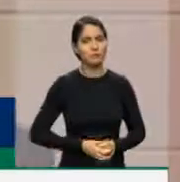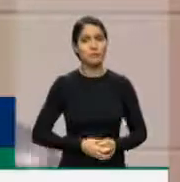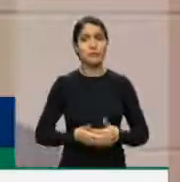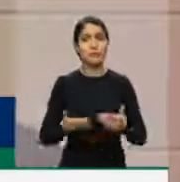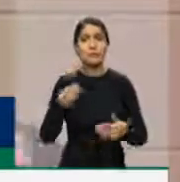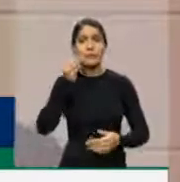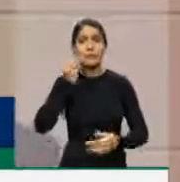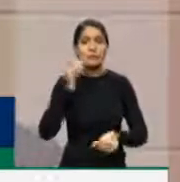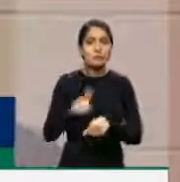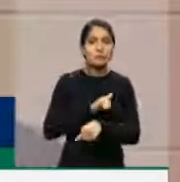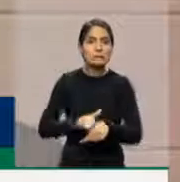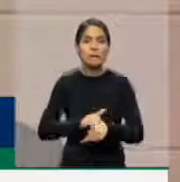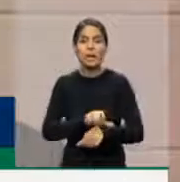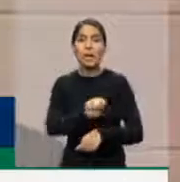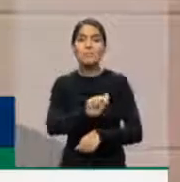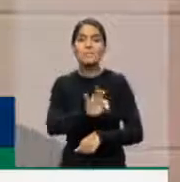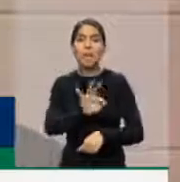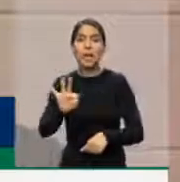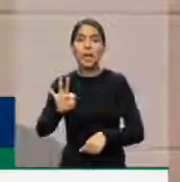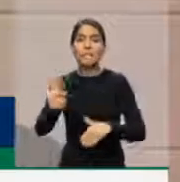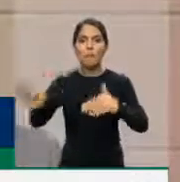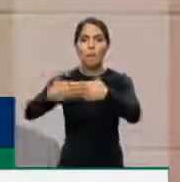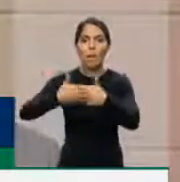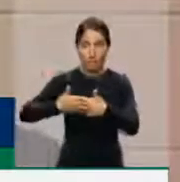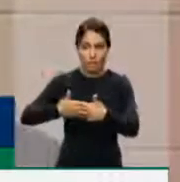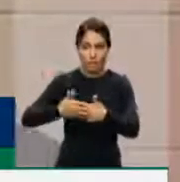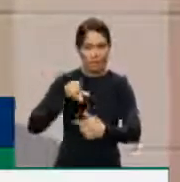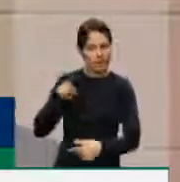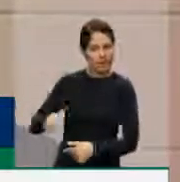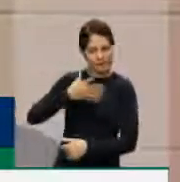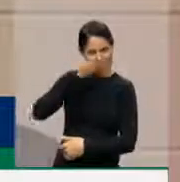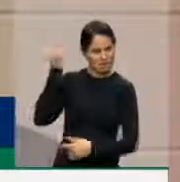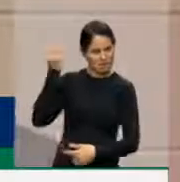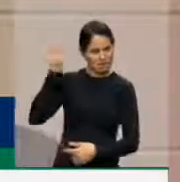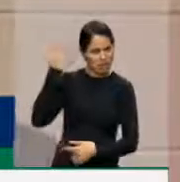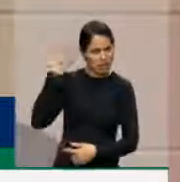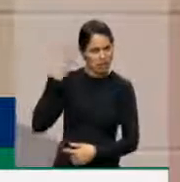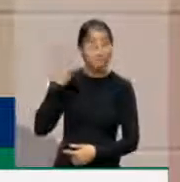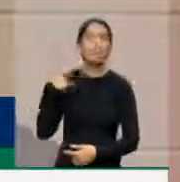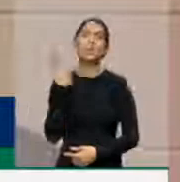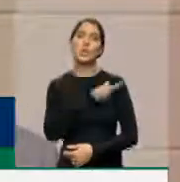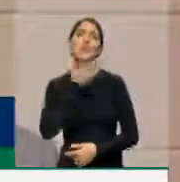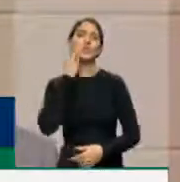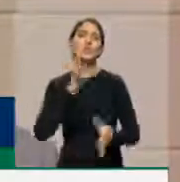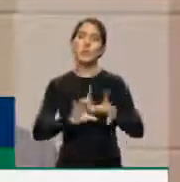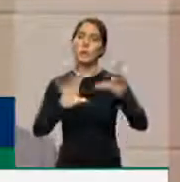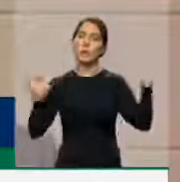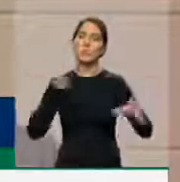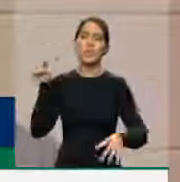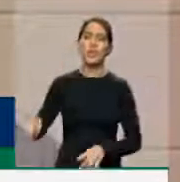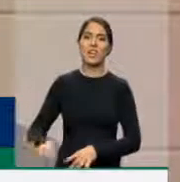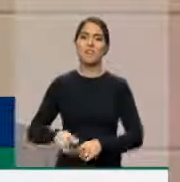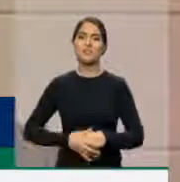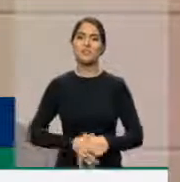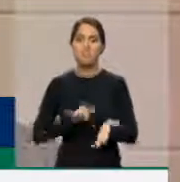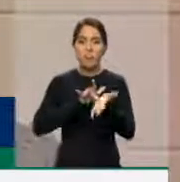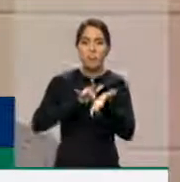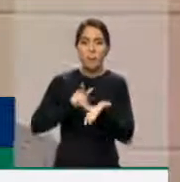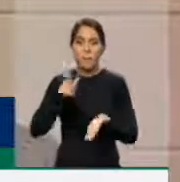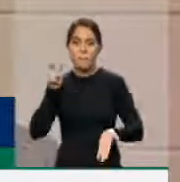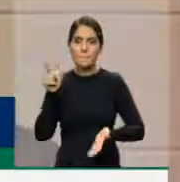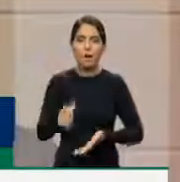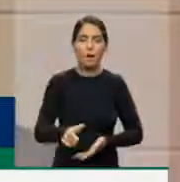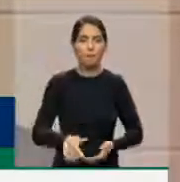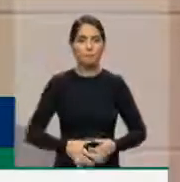Supremo? Nós do PSB não nos esquecemos. Sabemos que o presidente é inimigo da democracia, porque o que ele deseja é um